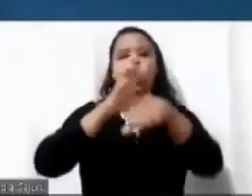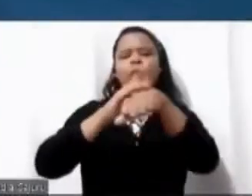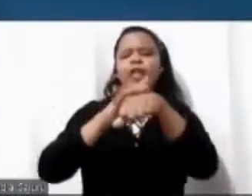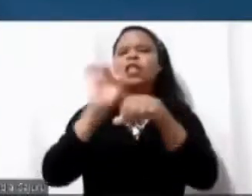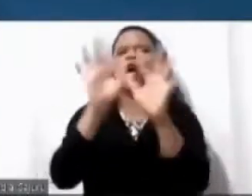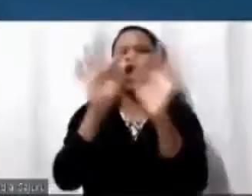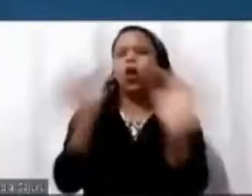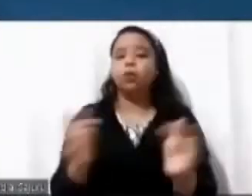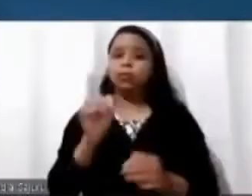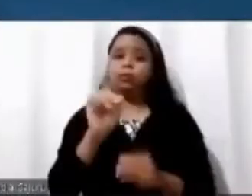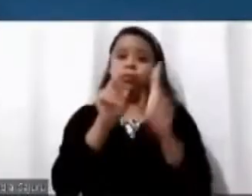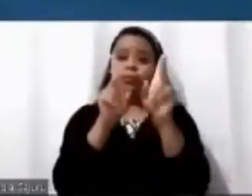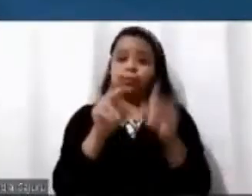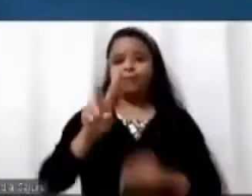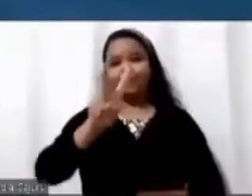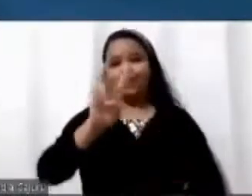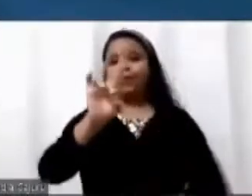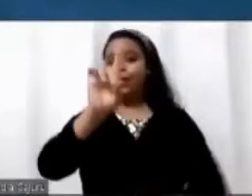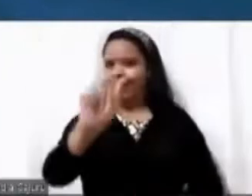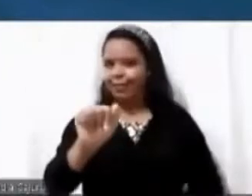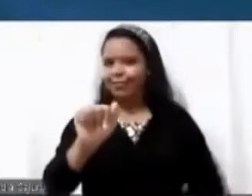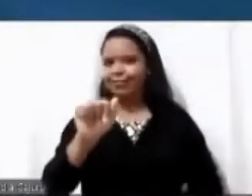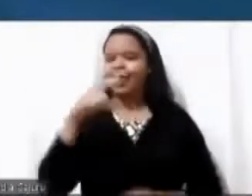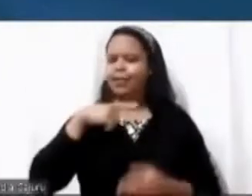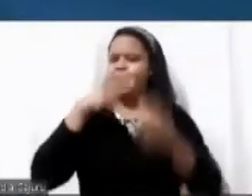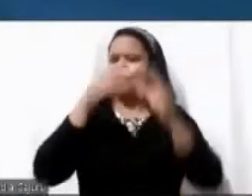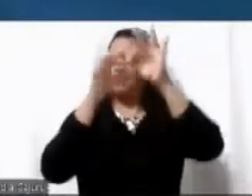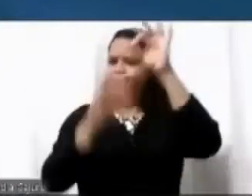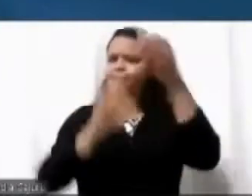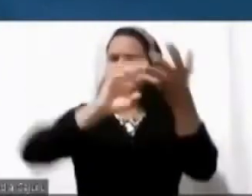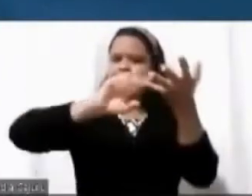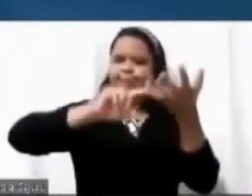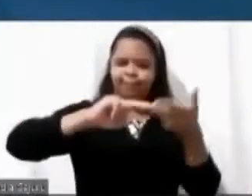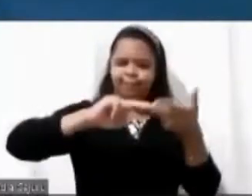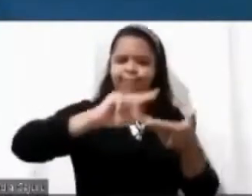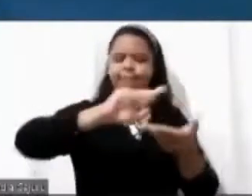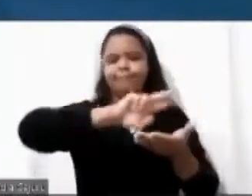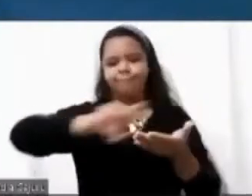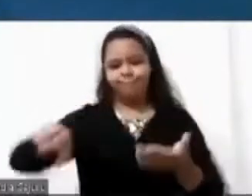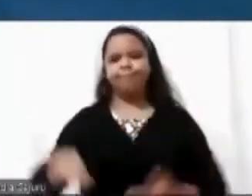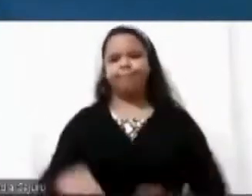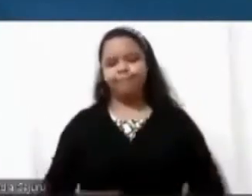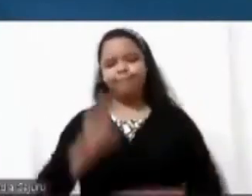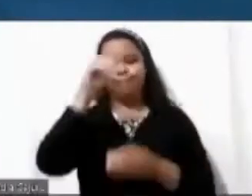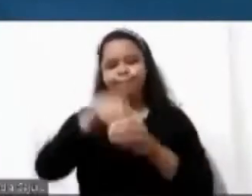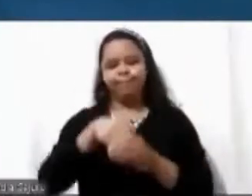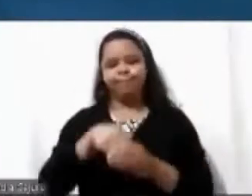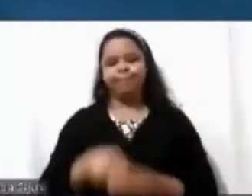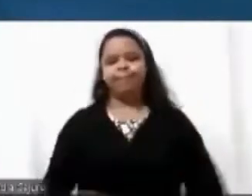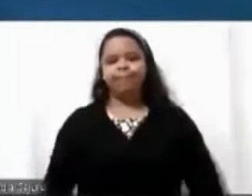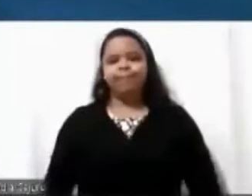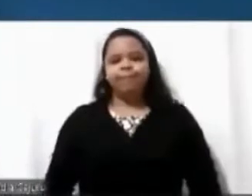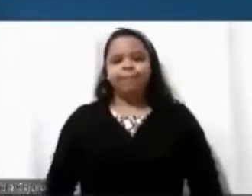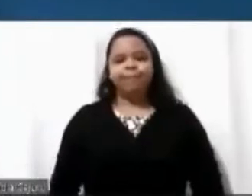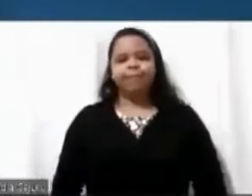estamos, esse tipo de procedimento não tem cabimento, pelo menos a meu sentido. Concordo plenamente com os